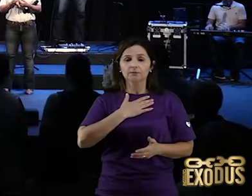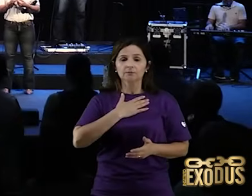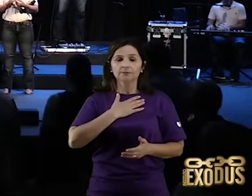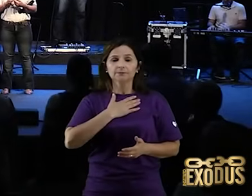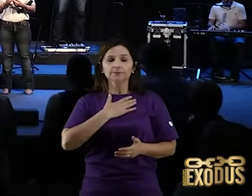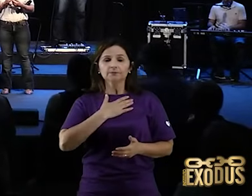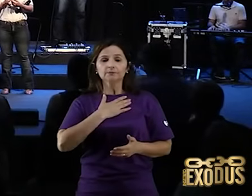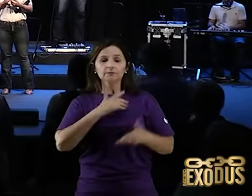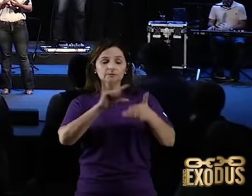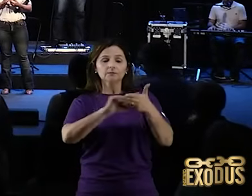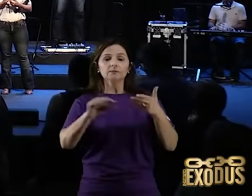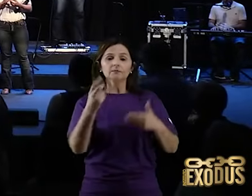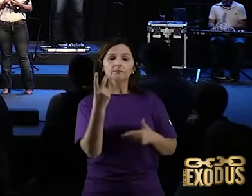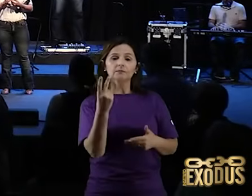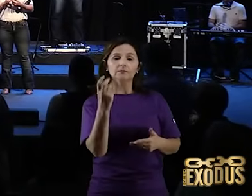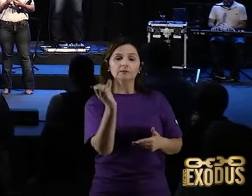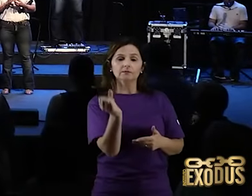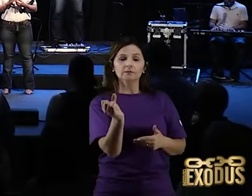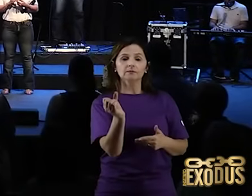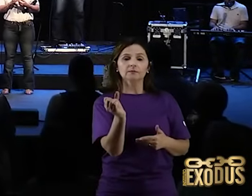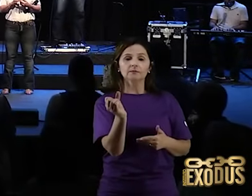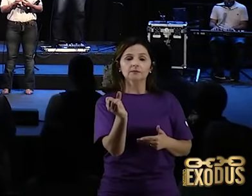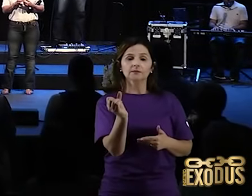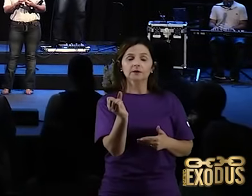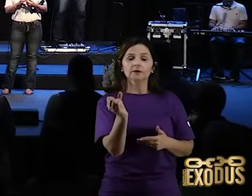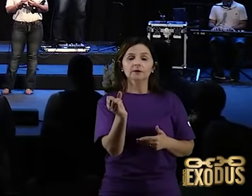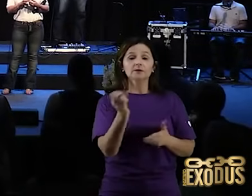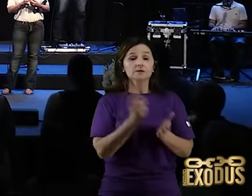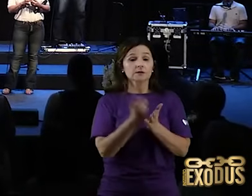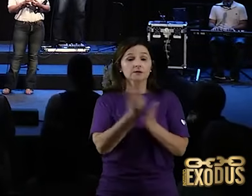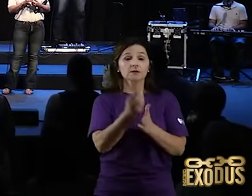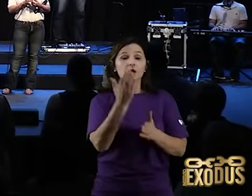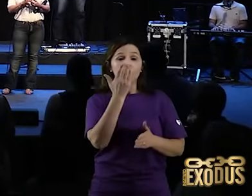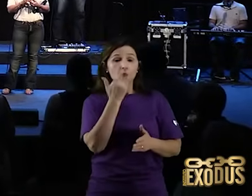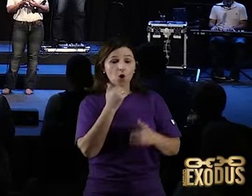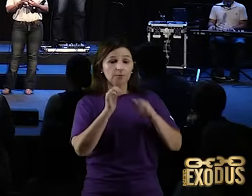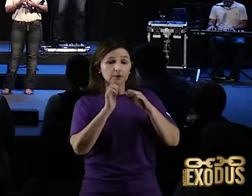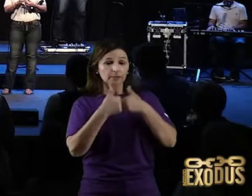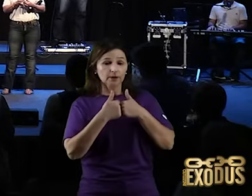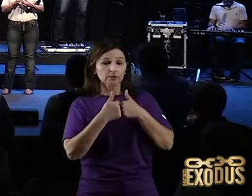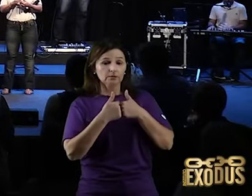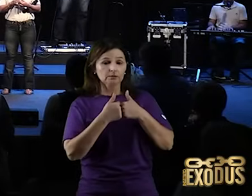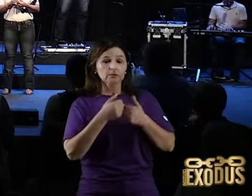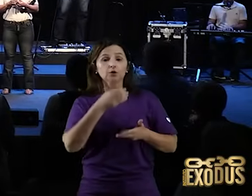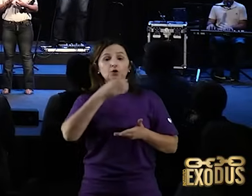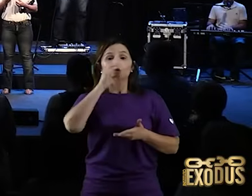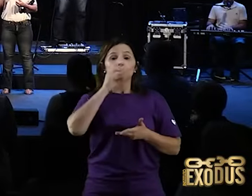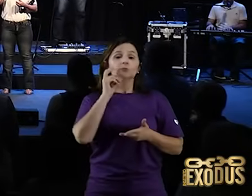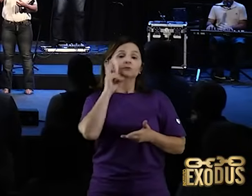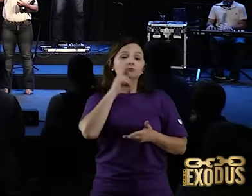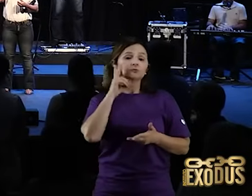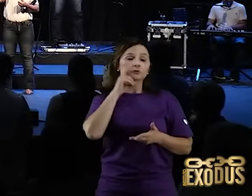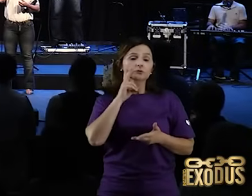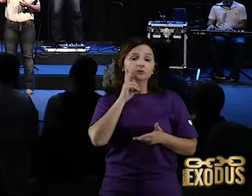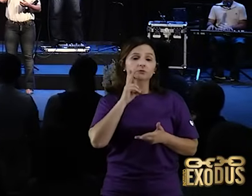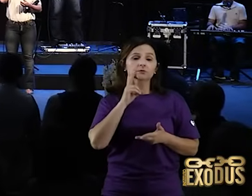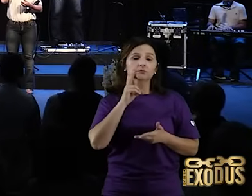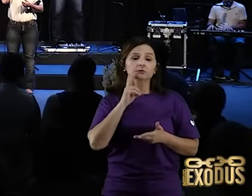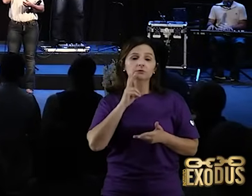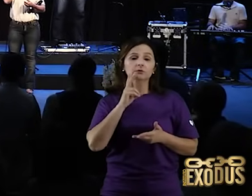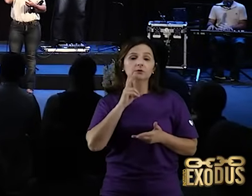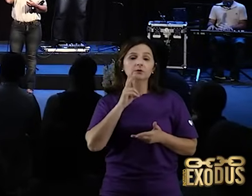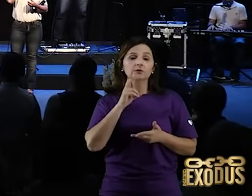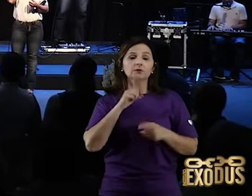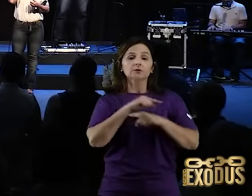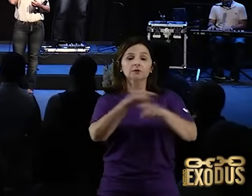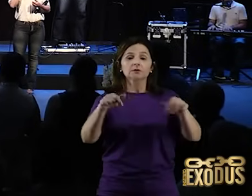verso 26 porque sempre que você come desse pão sempre que você bebe desse cálice